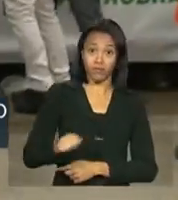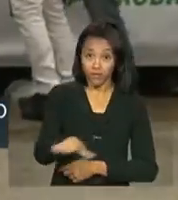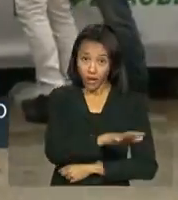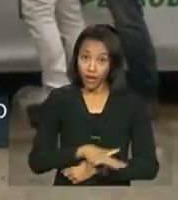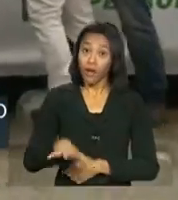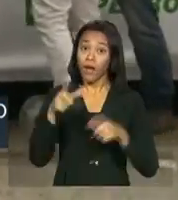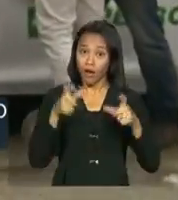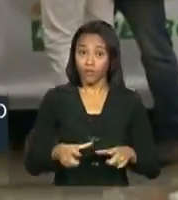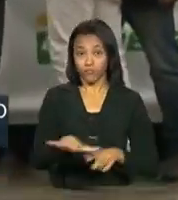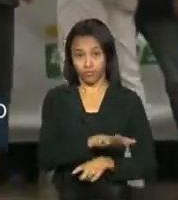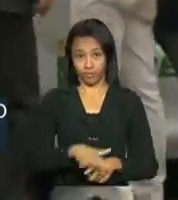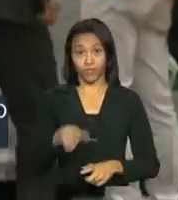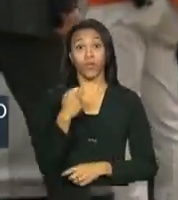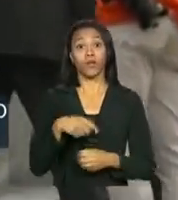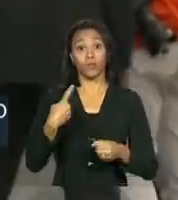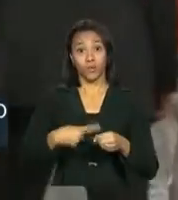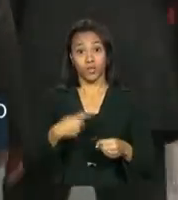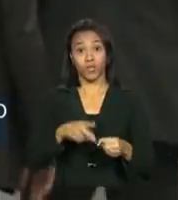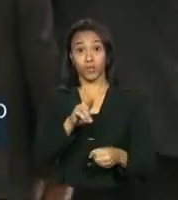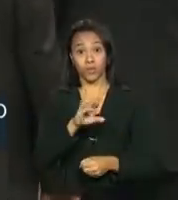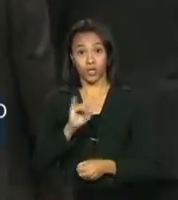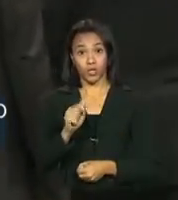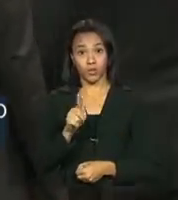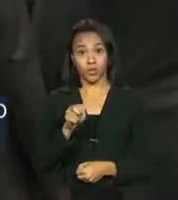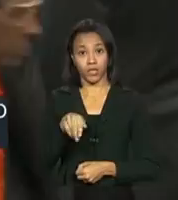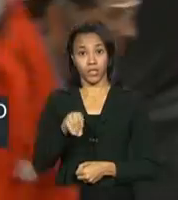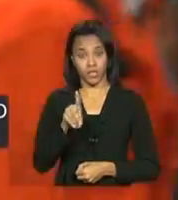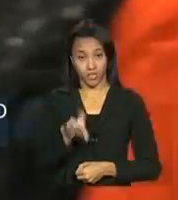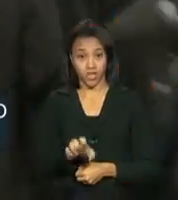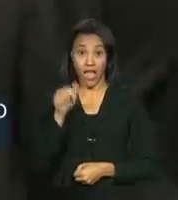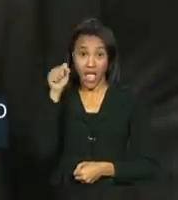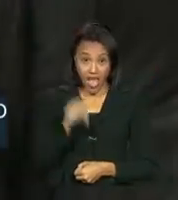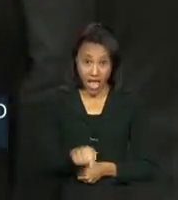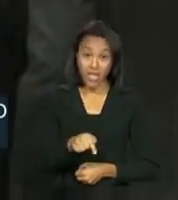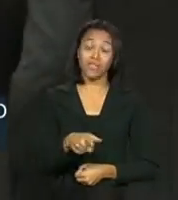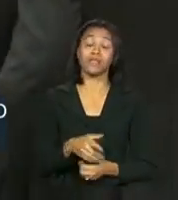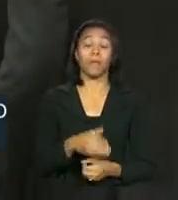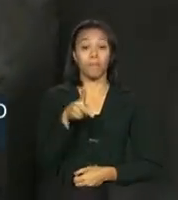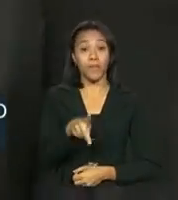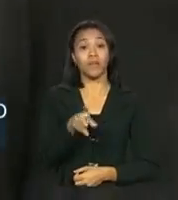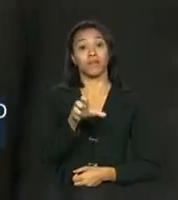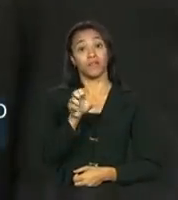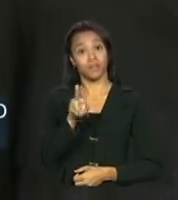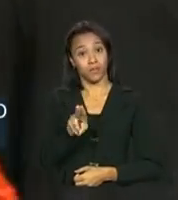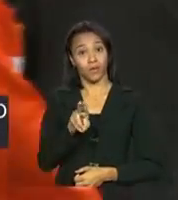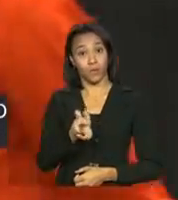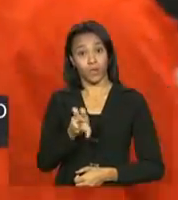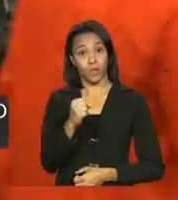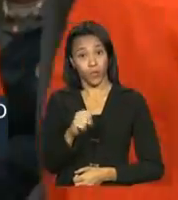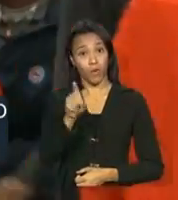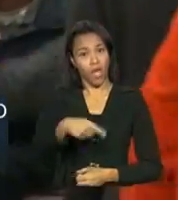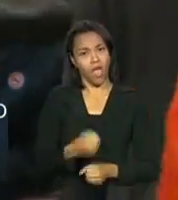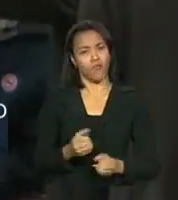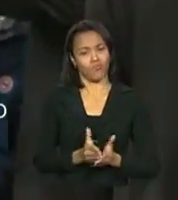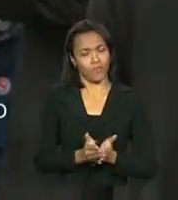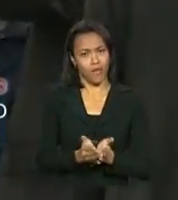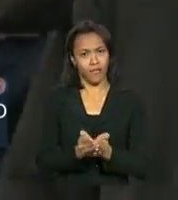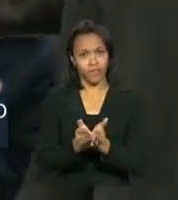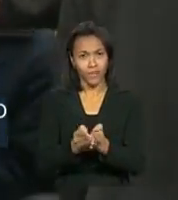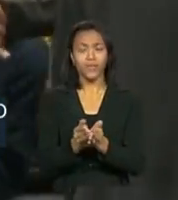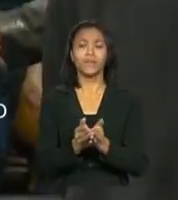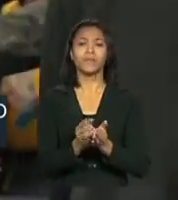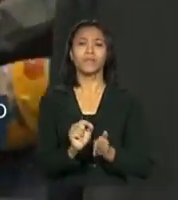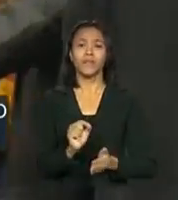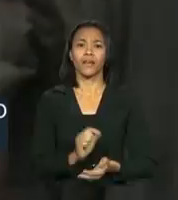aí, então, do município de Rio Grande. E essa plataforma P58 é um navio que está sendo convertido,